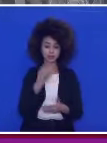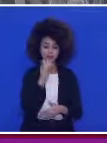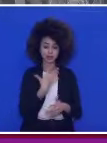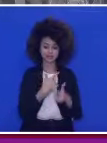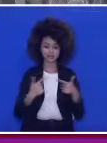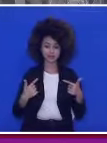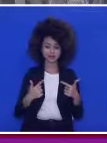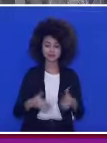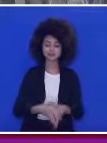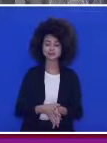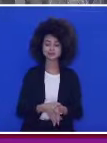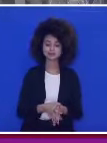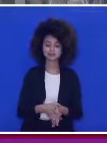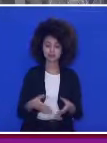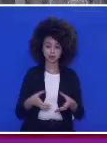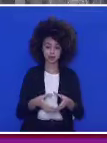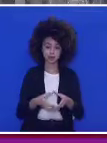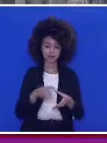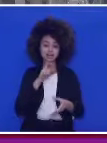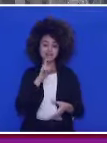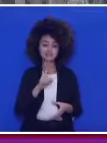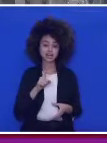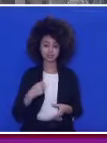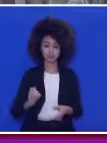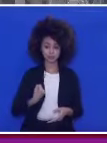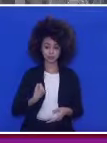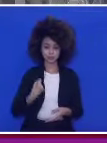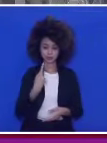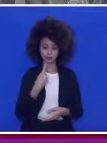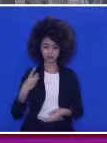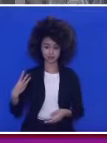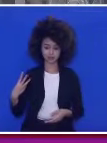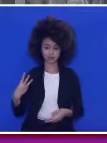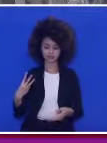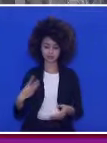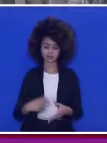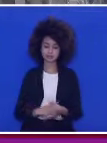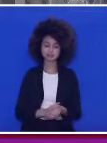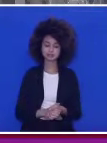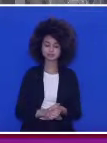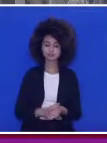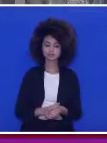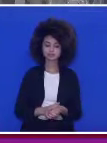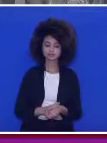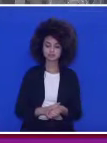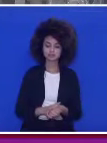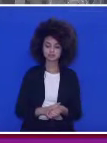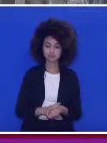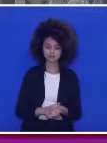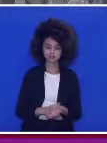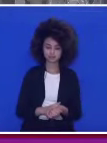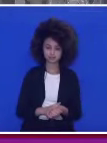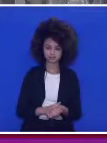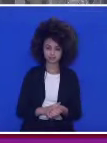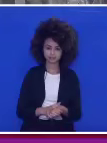Boa sorte. Bola verde, número 13. Verde, número 13.